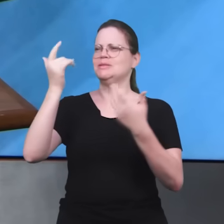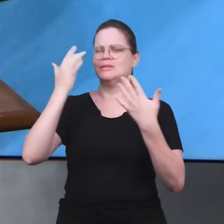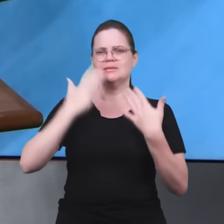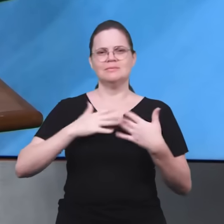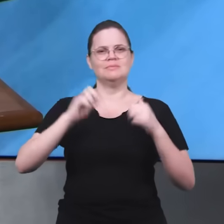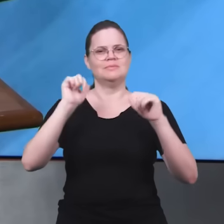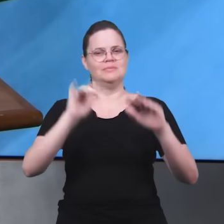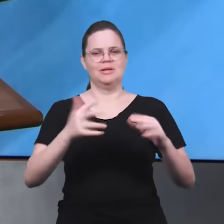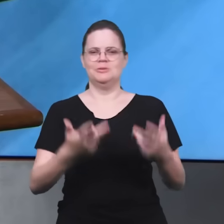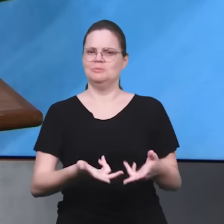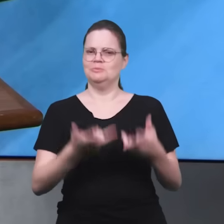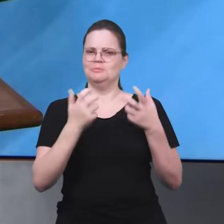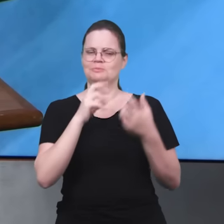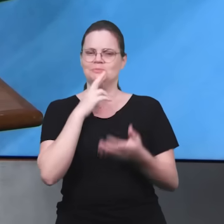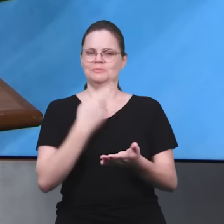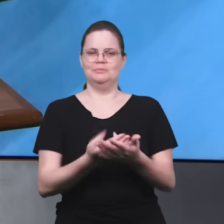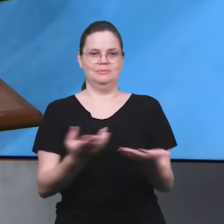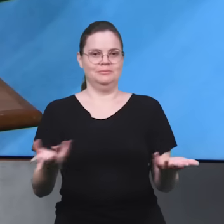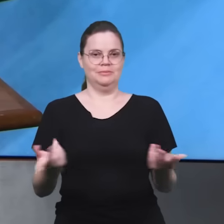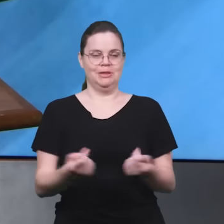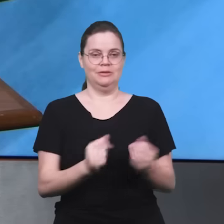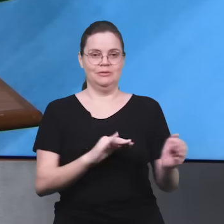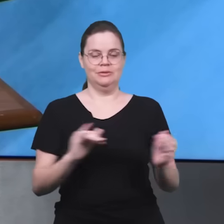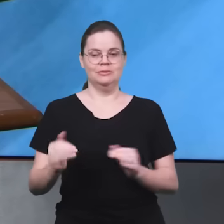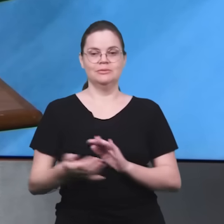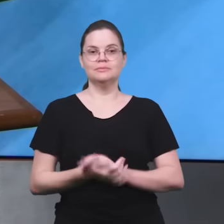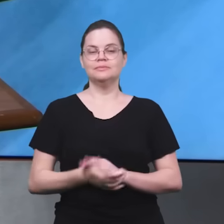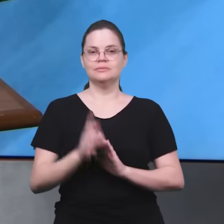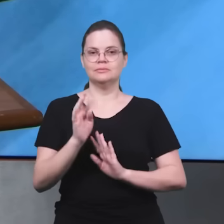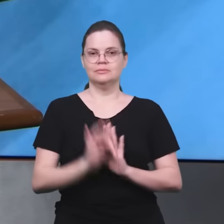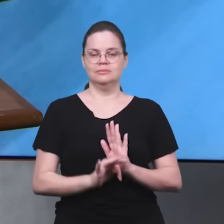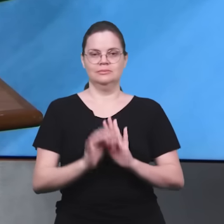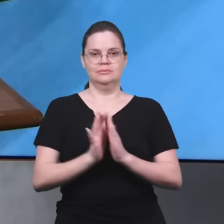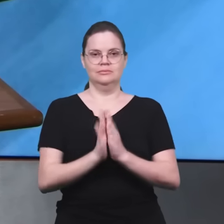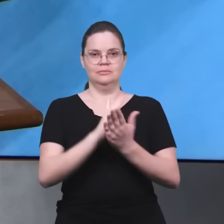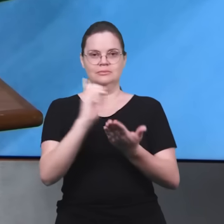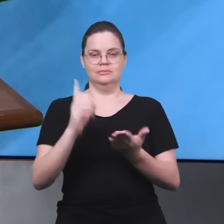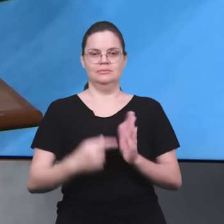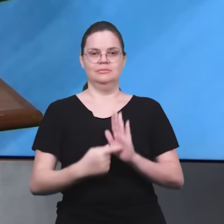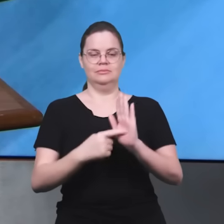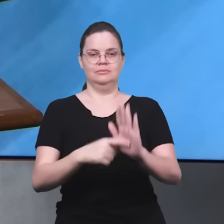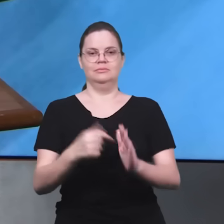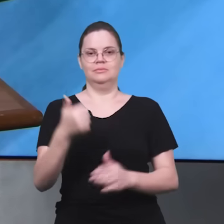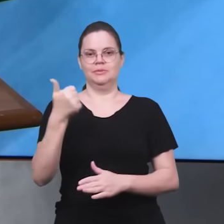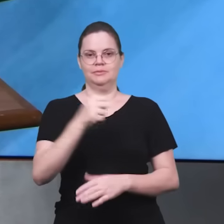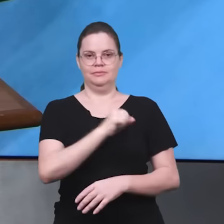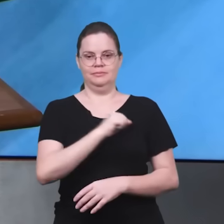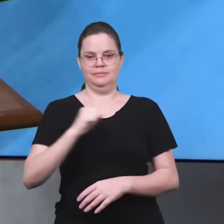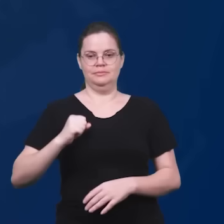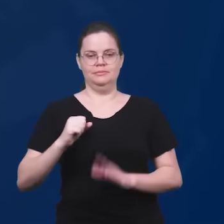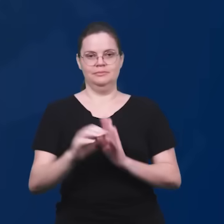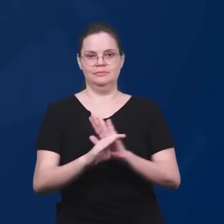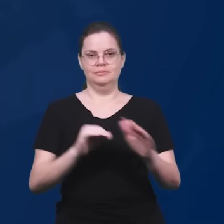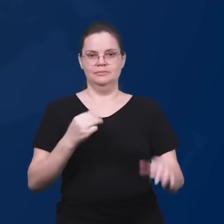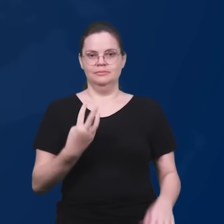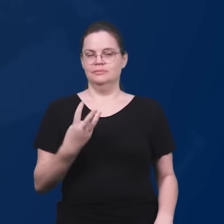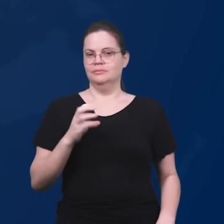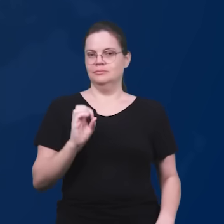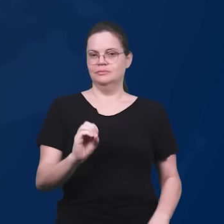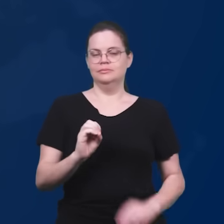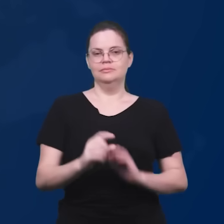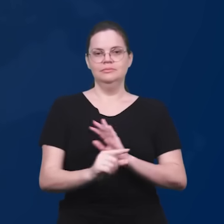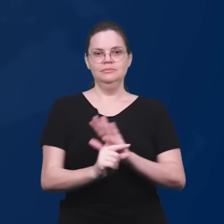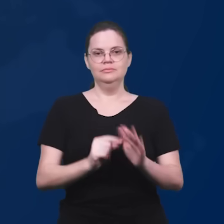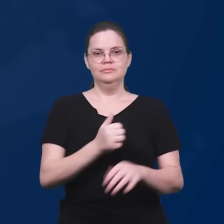maravilhosos. O texto na palavra de Deus que está em 1 Samuel, capítulo 30, no